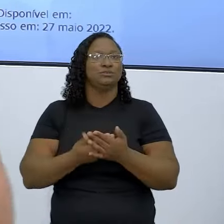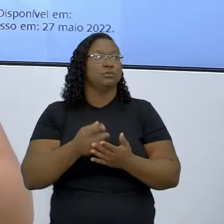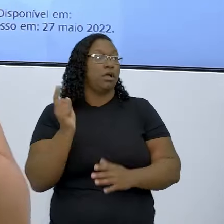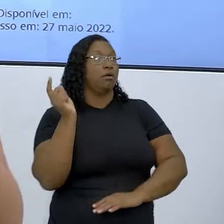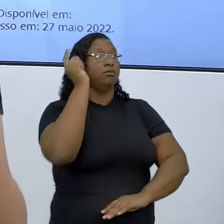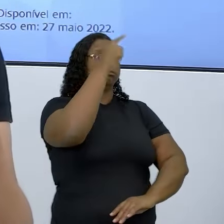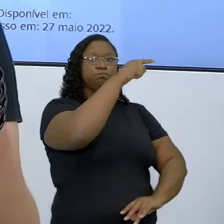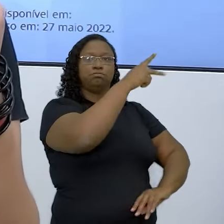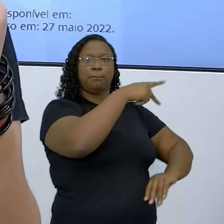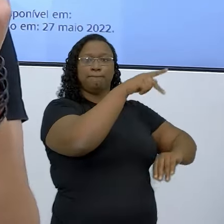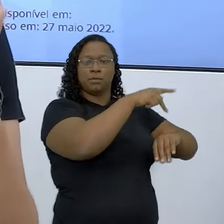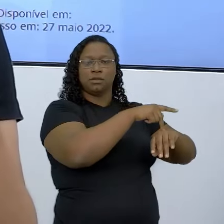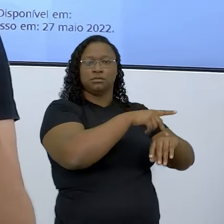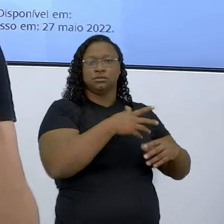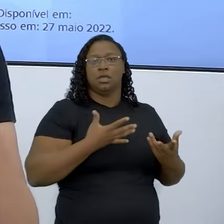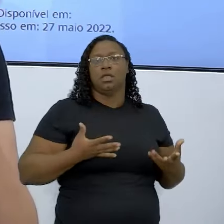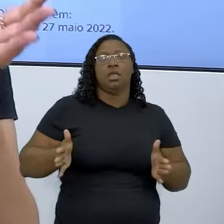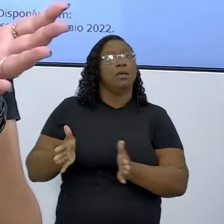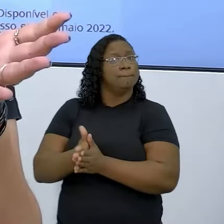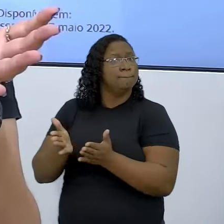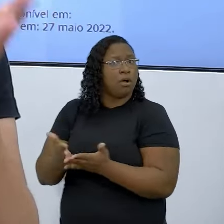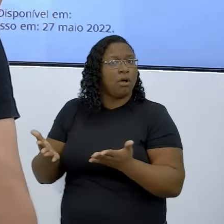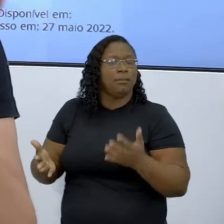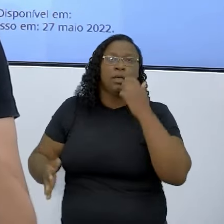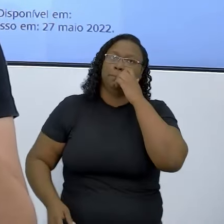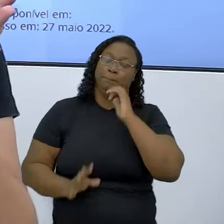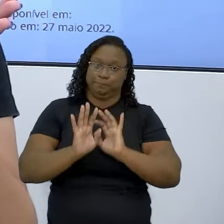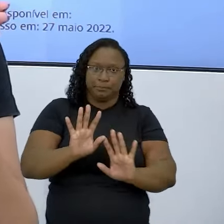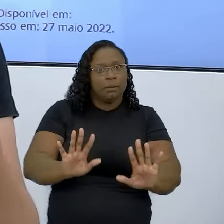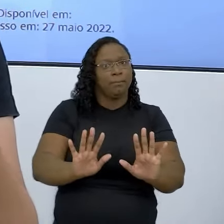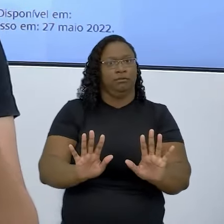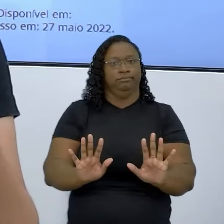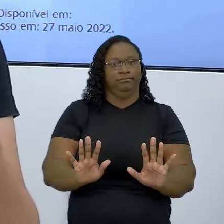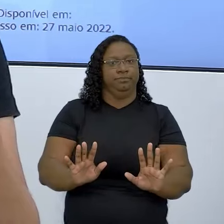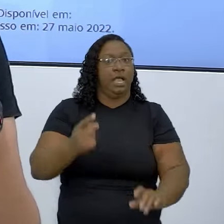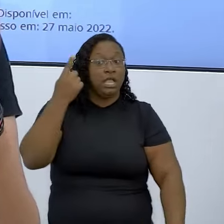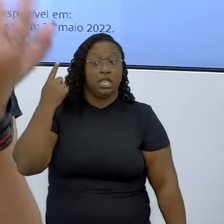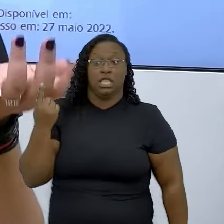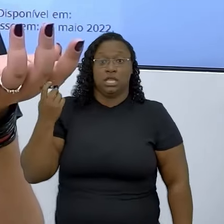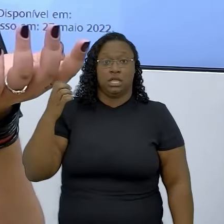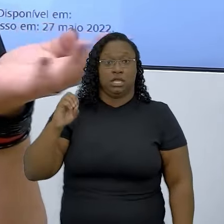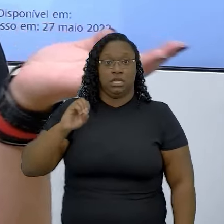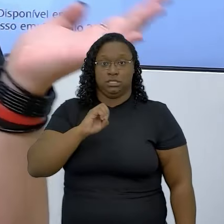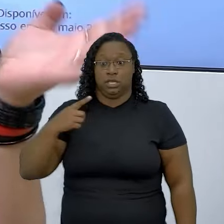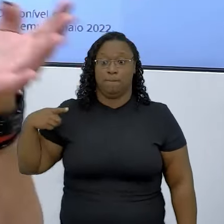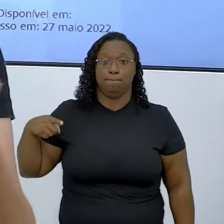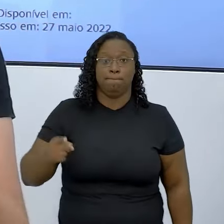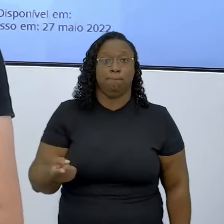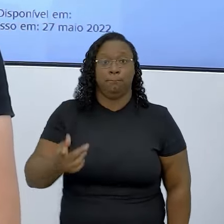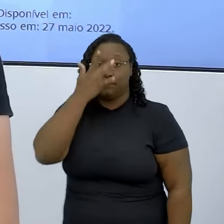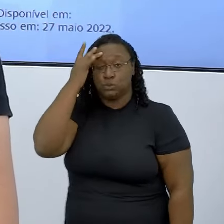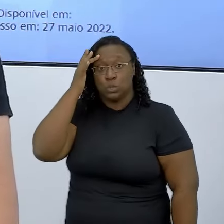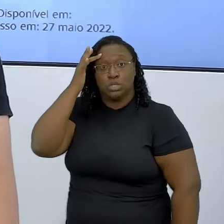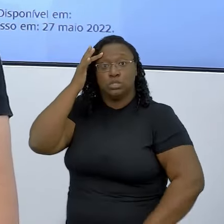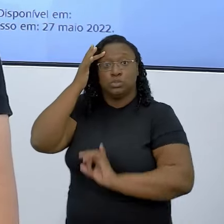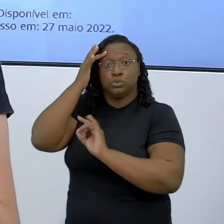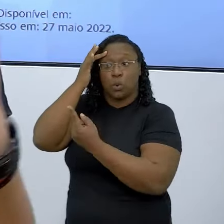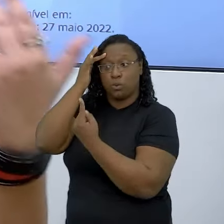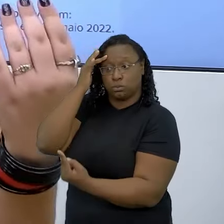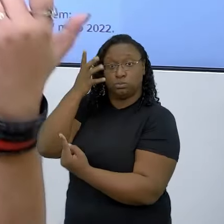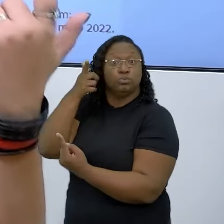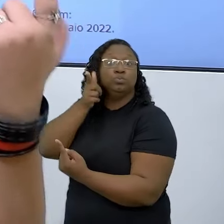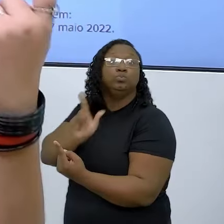Cara, se tem 100 mil pessoas e só uma conseguiu, o problema são das outras 99 mil pessoas ou